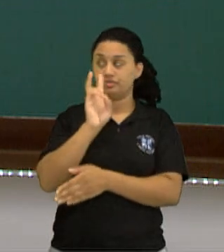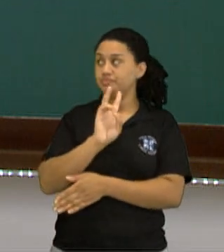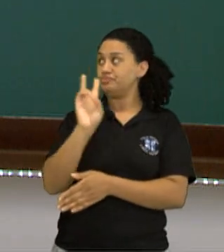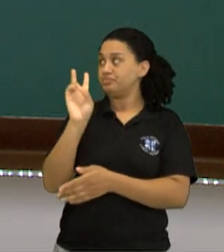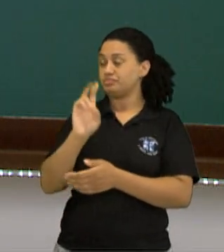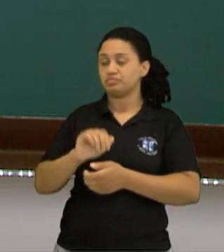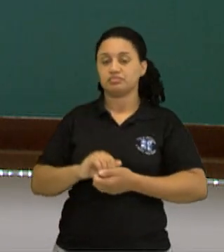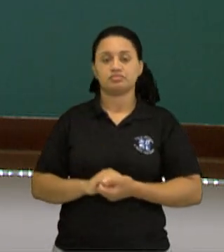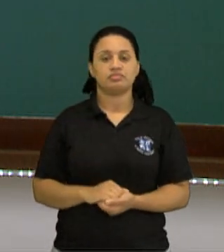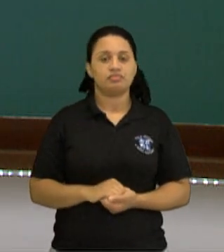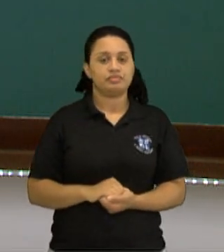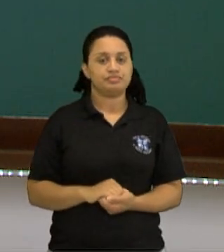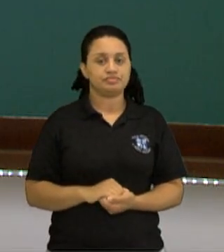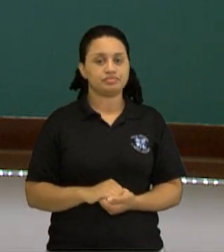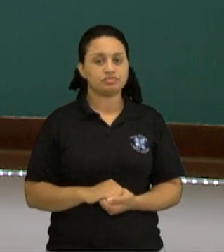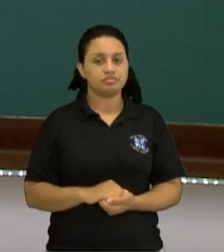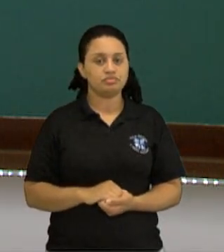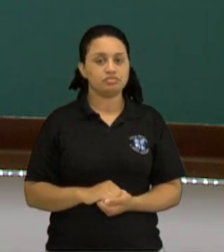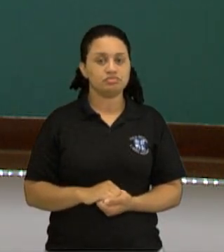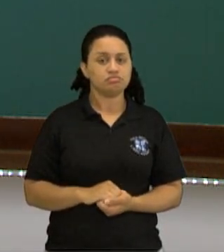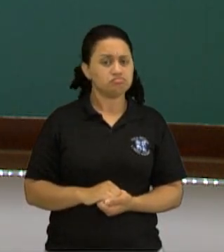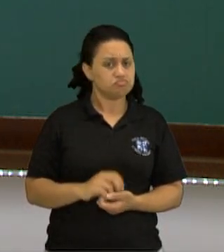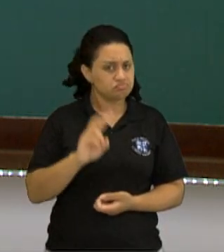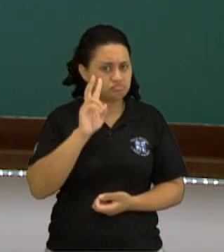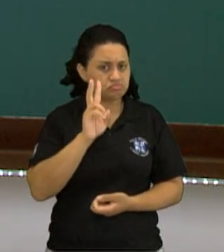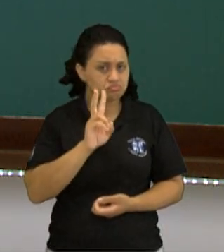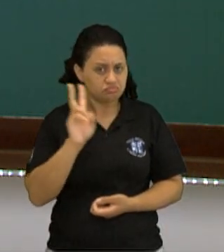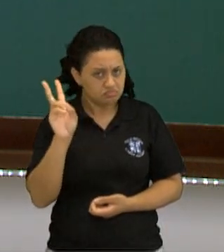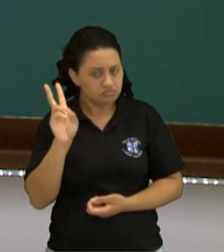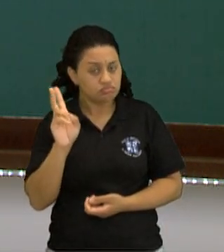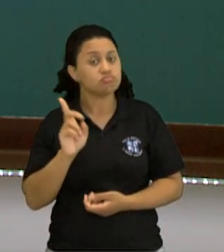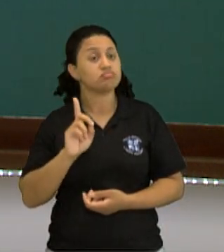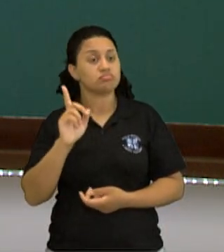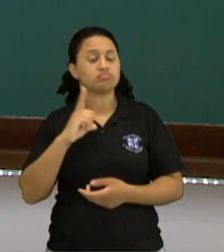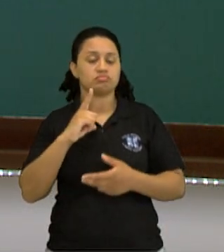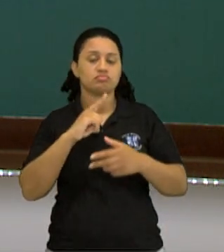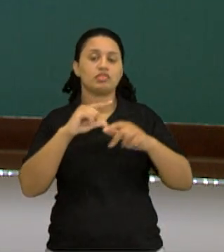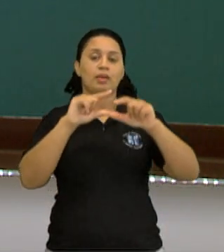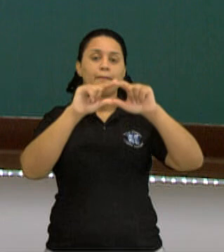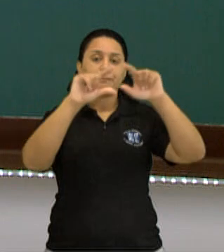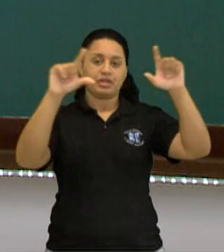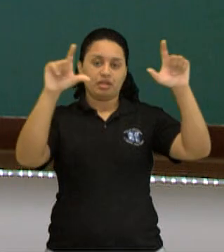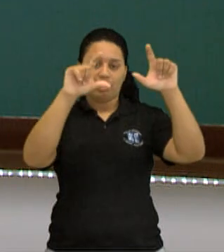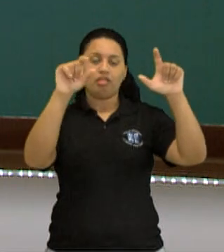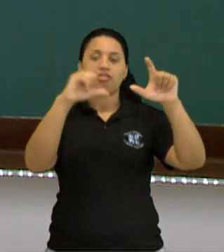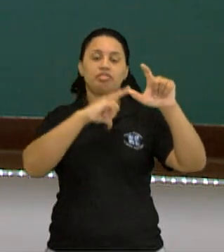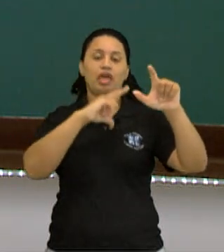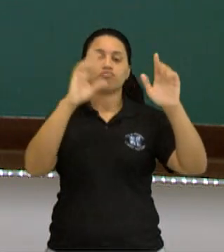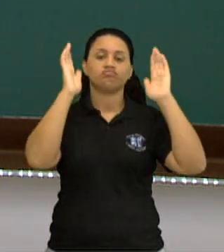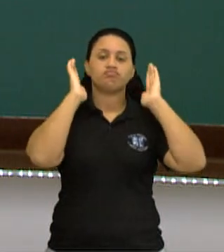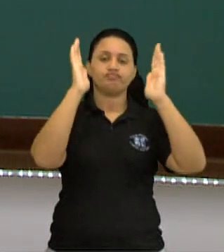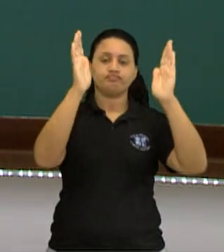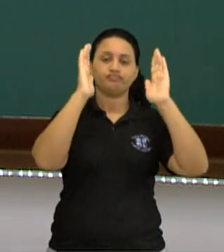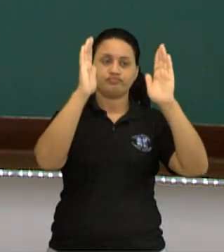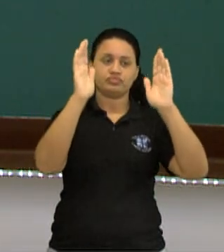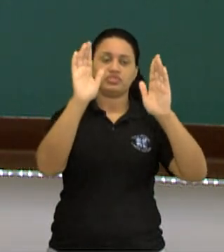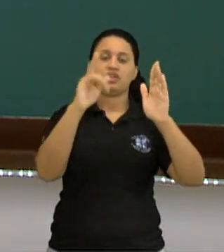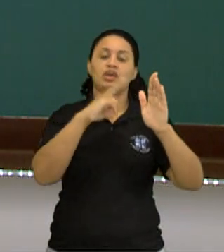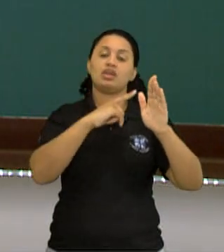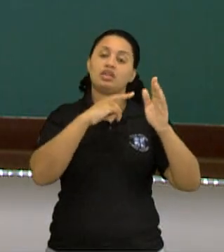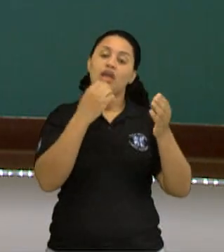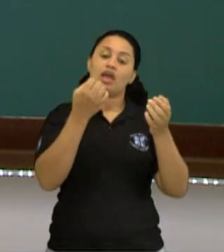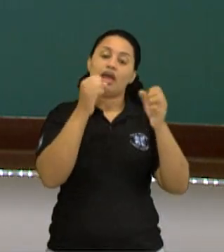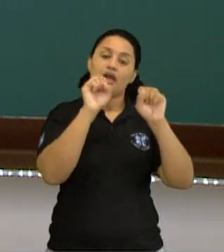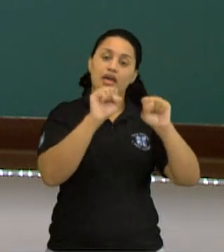primeira situação aqui. Você tem um caminhão, certo? Que tem uma massa, que a massa do caminhão, no